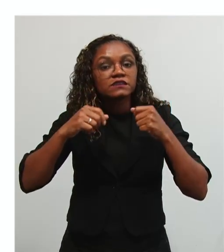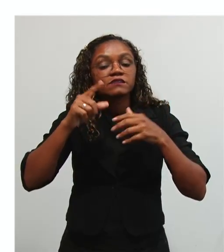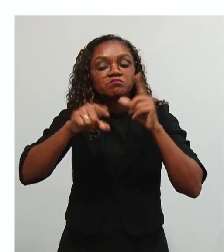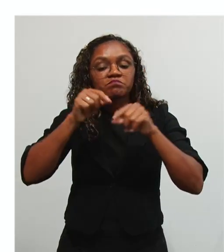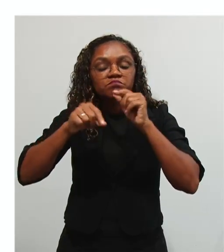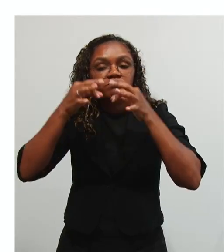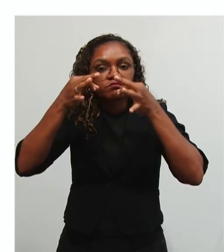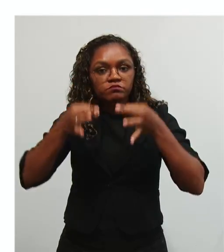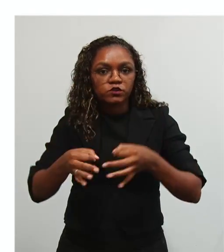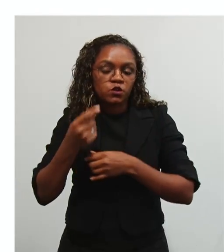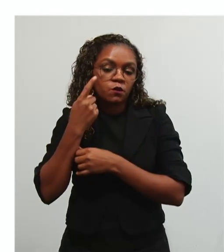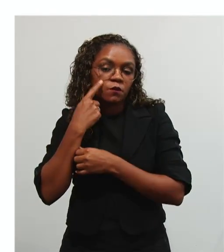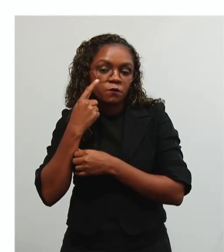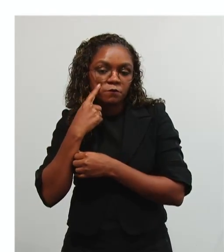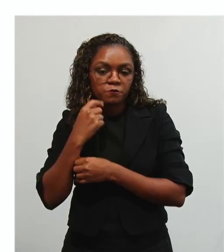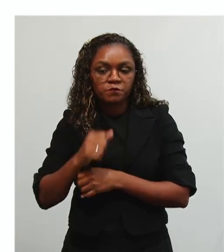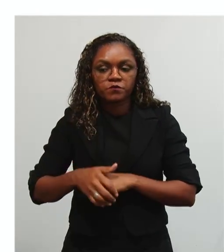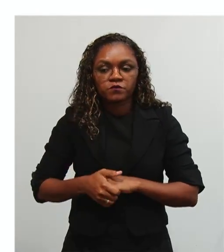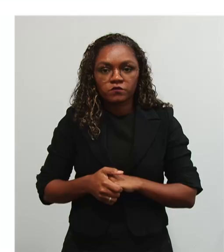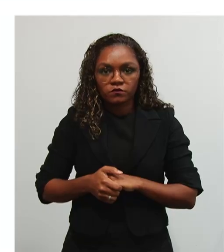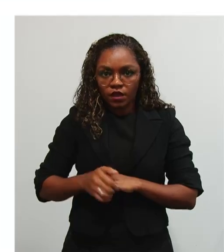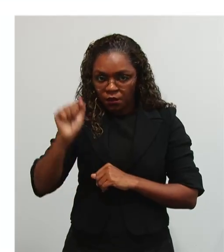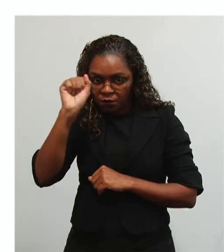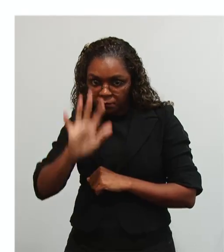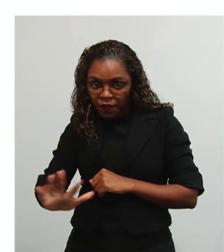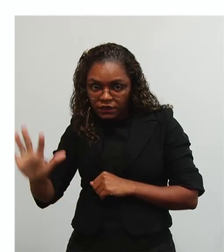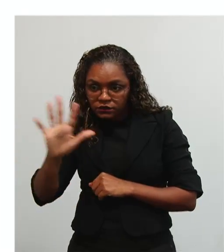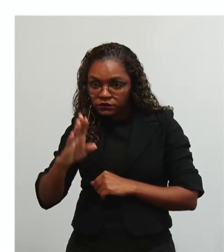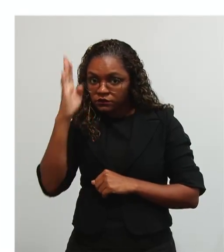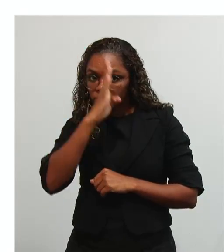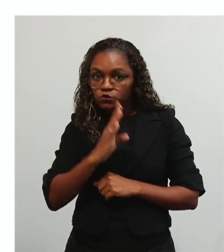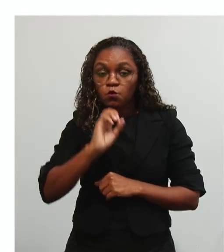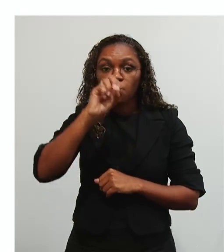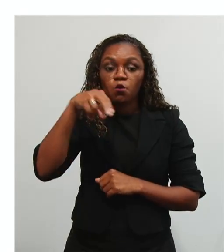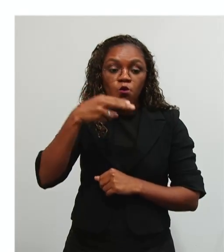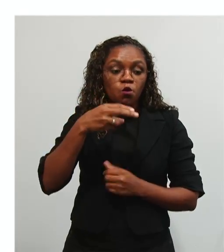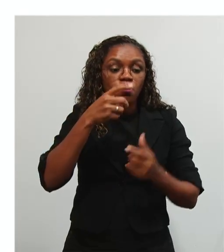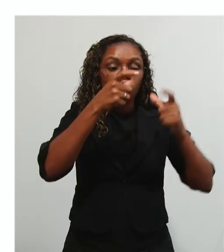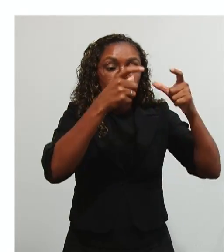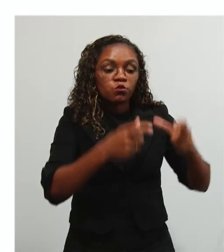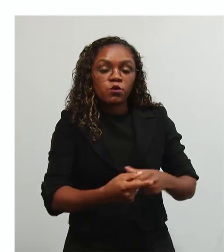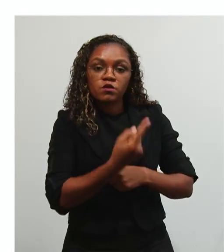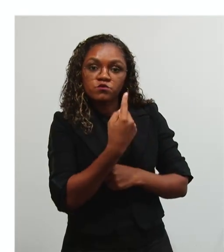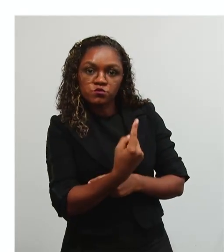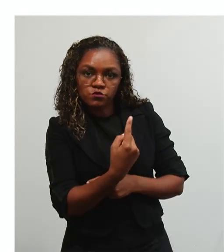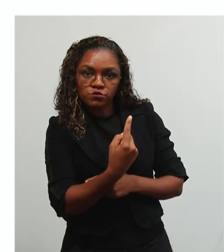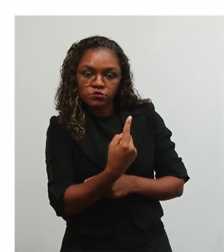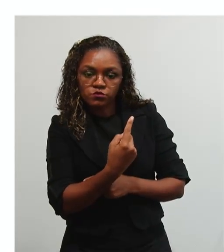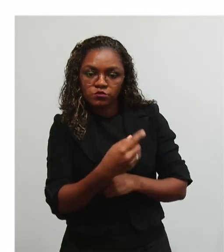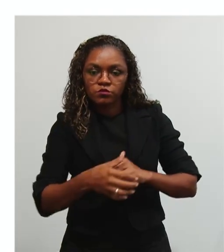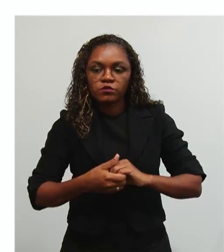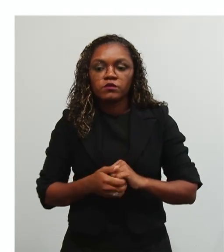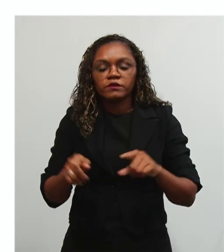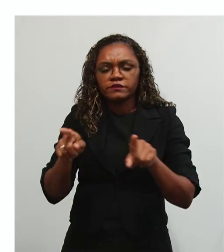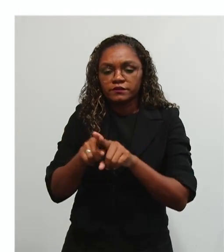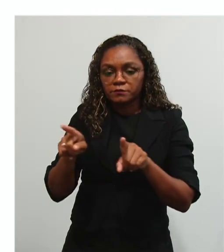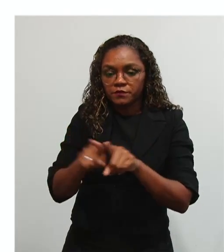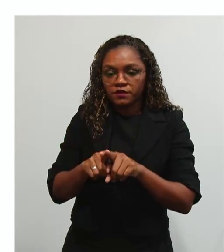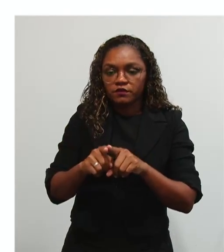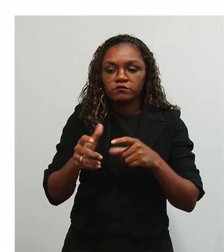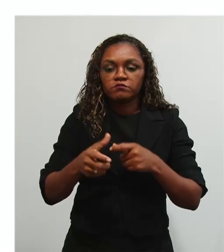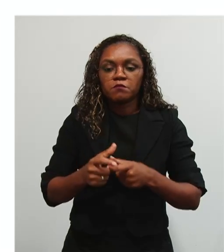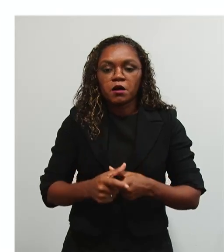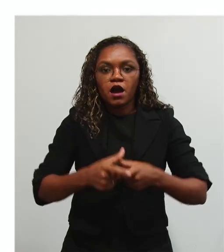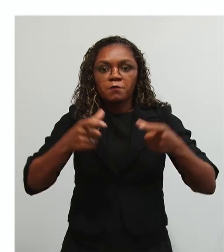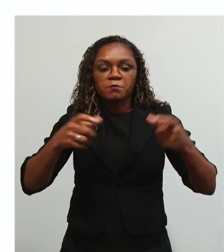como um todo, uma região específica, abrange todos os setores econômicos ou apenas um segmento? Porque a participação da mulher no mercado